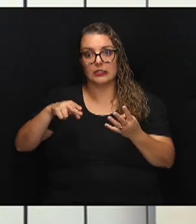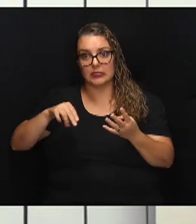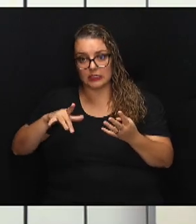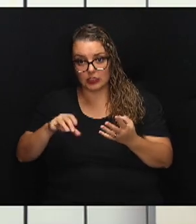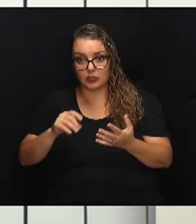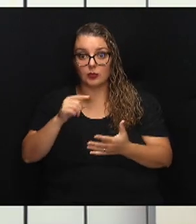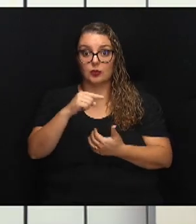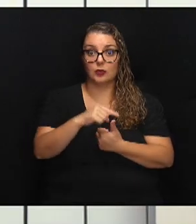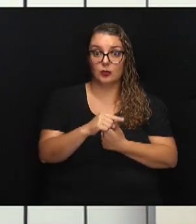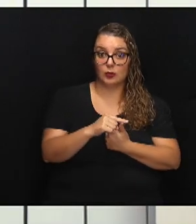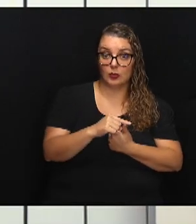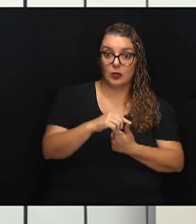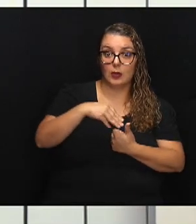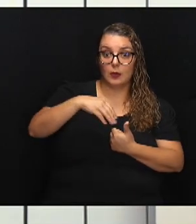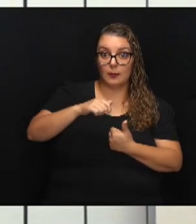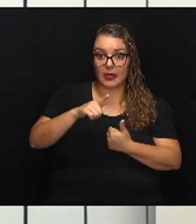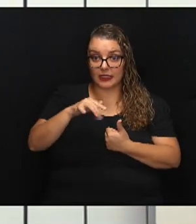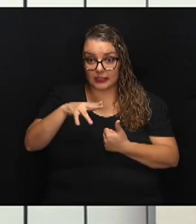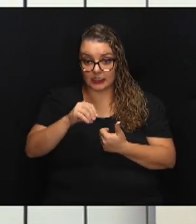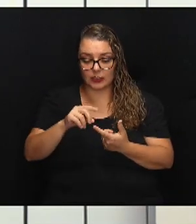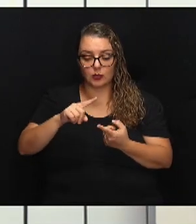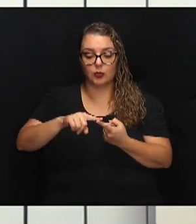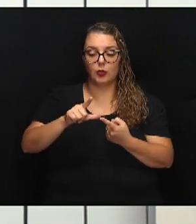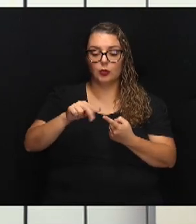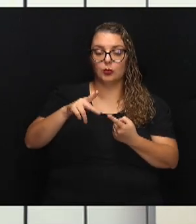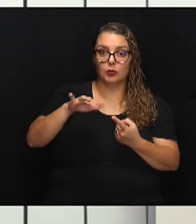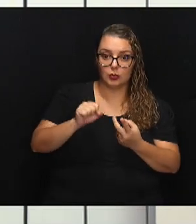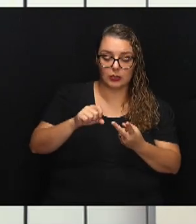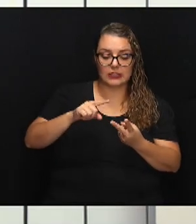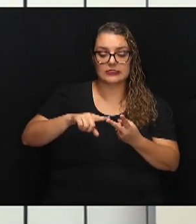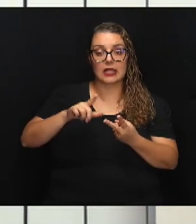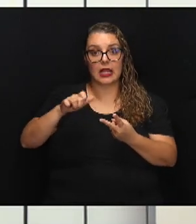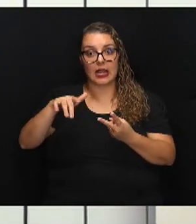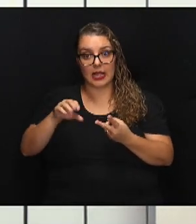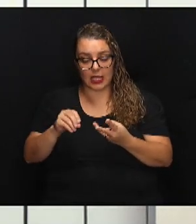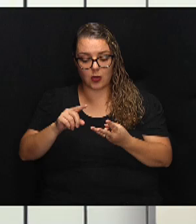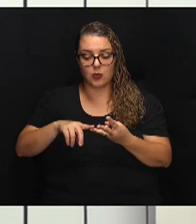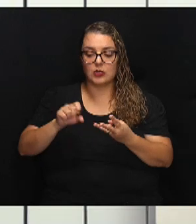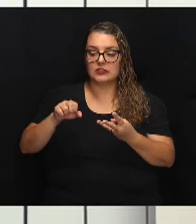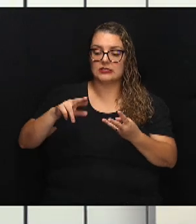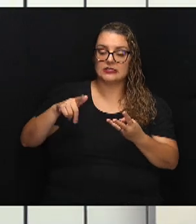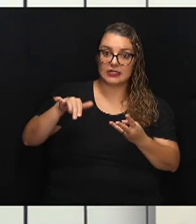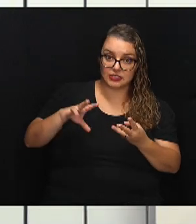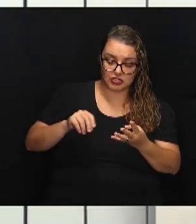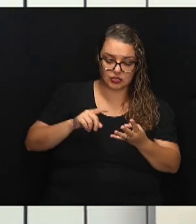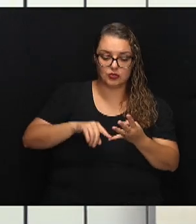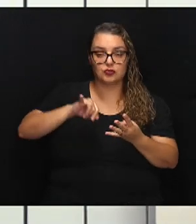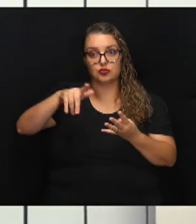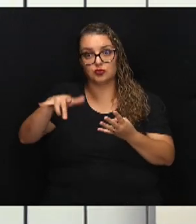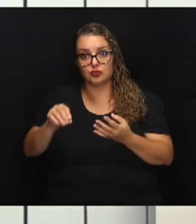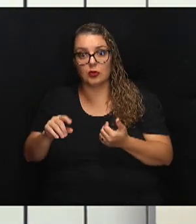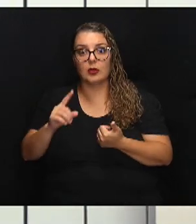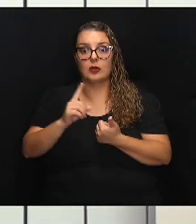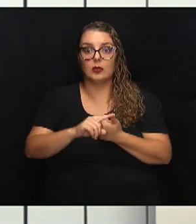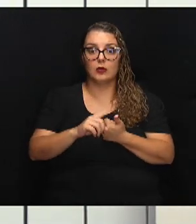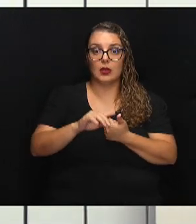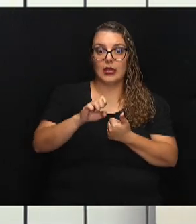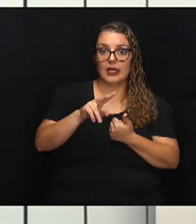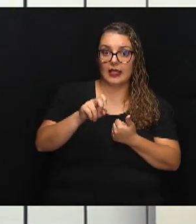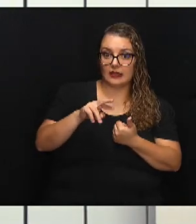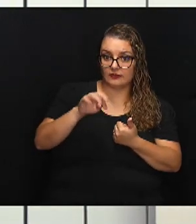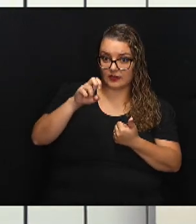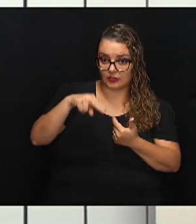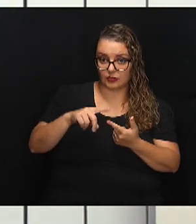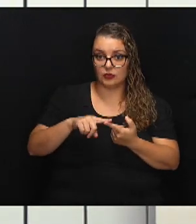mais avançado, Maguinho, Lucas Cândido, Léo Oliveira, Serginho e o João Gabriel. E na frente, Everton Brito